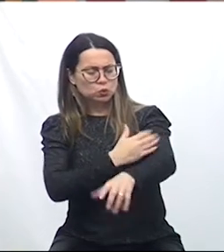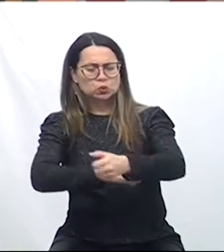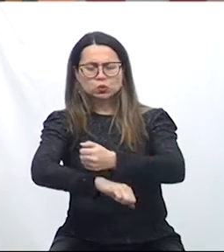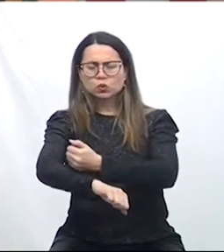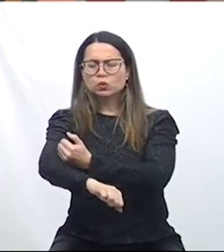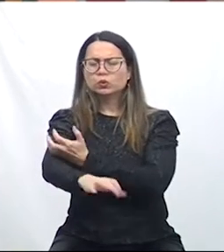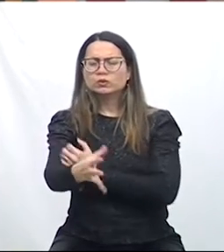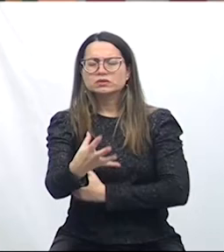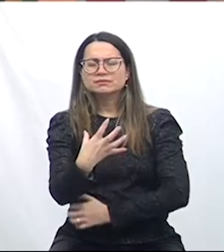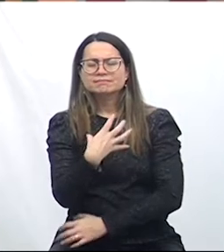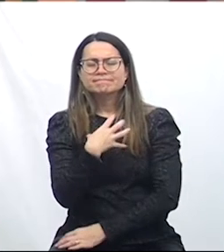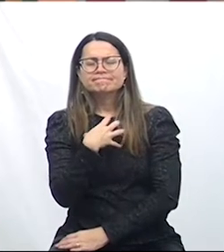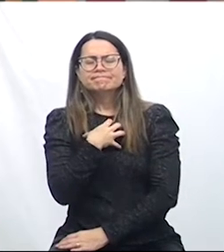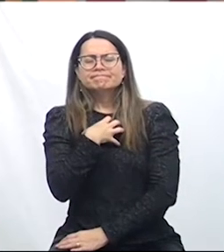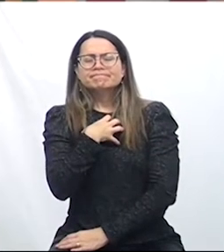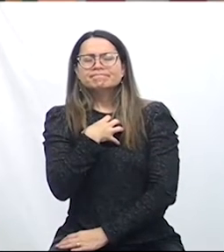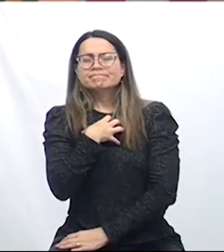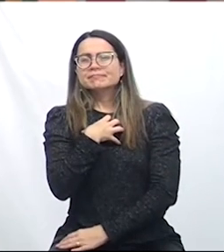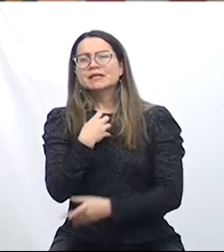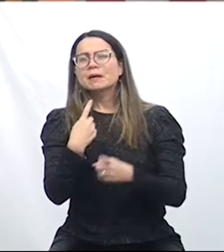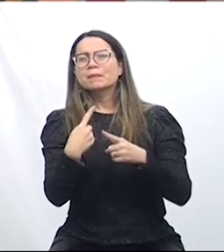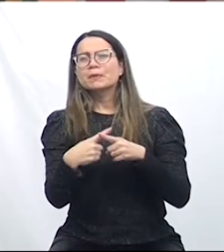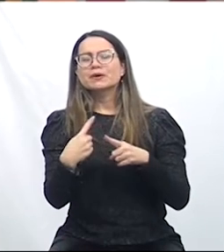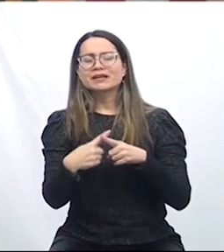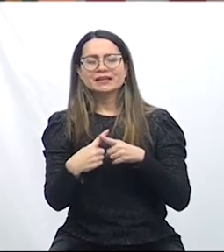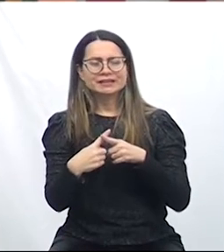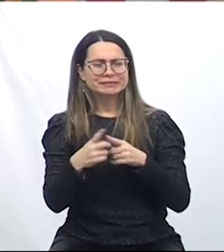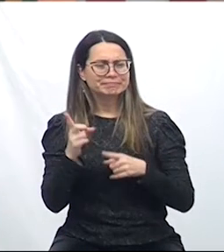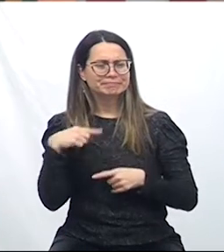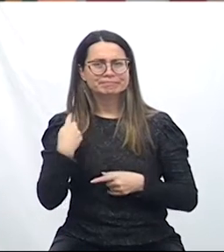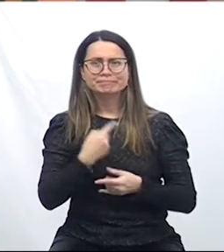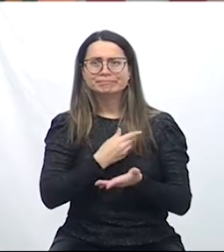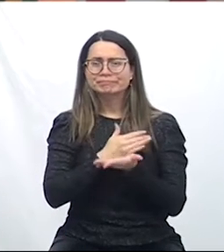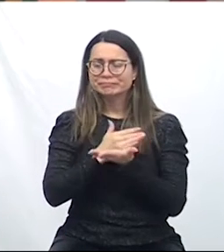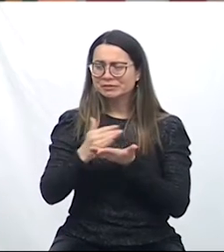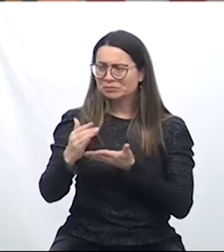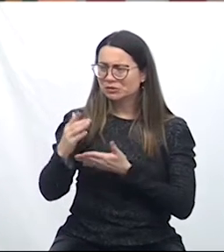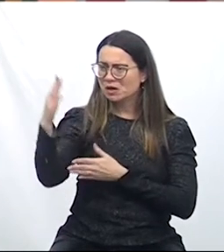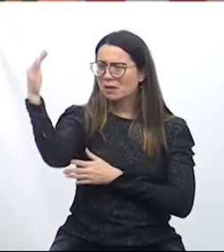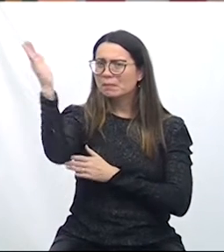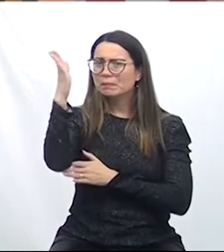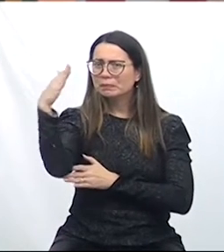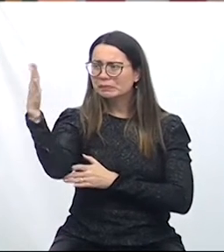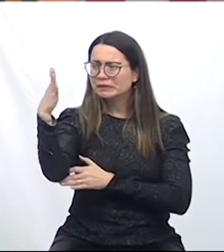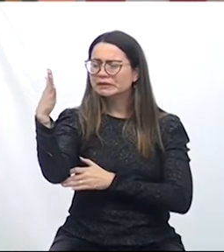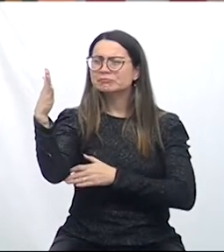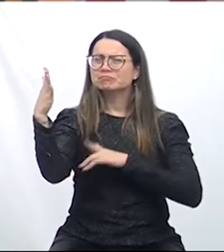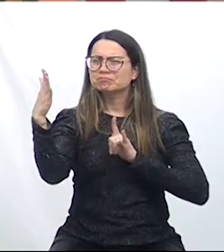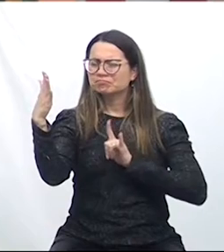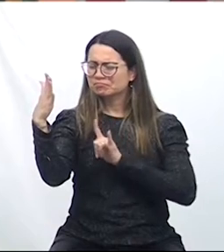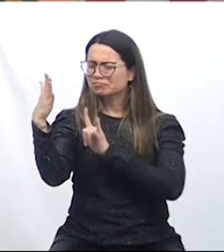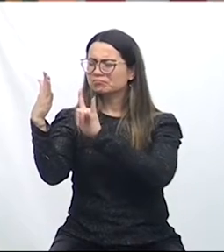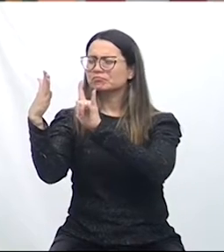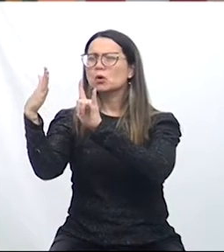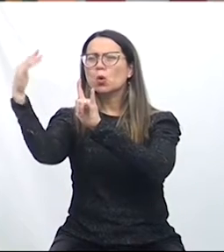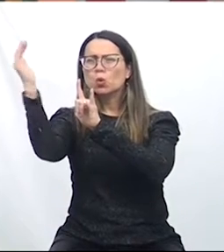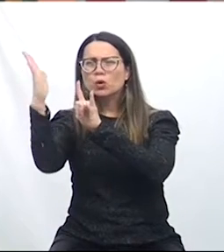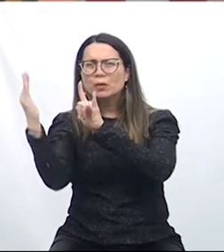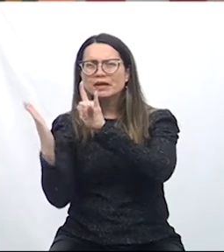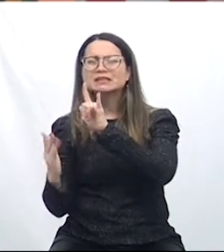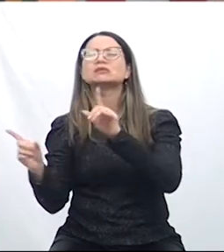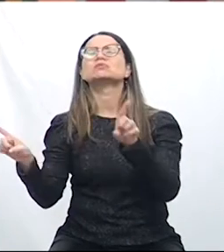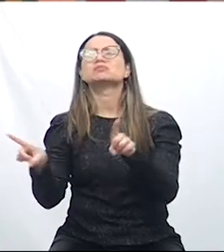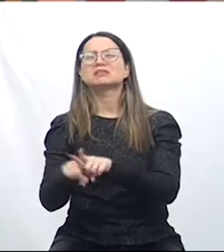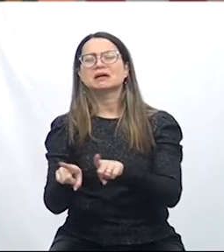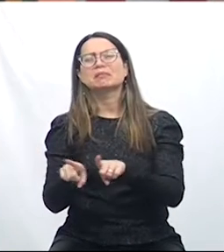resgata o patriotismo da nação brasileira. O patriotismo que a maioria